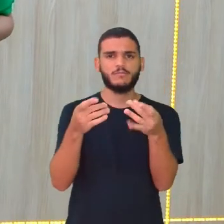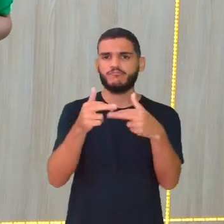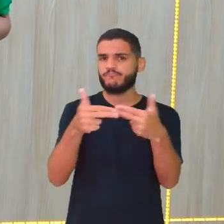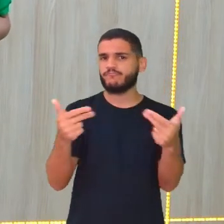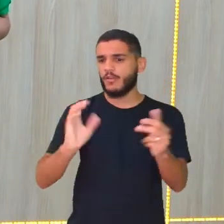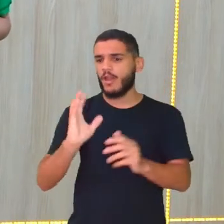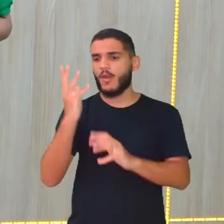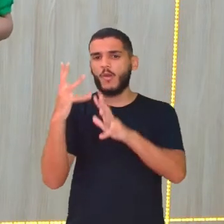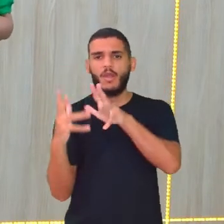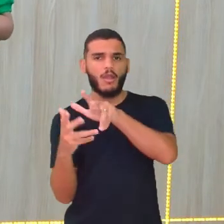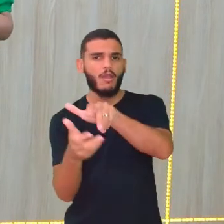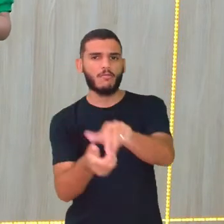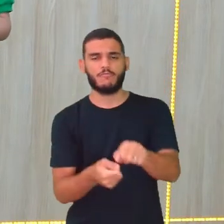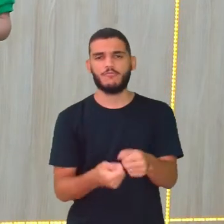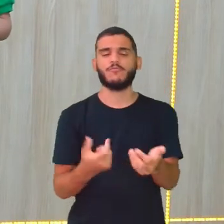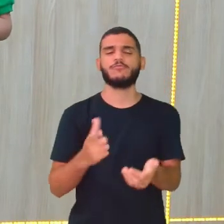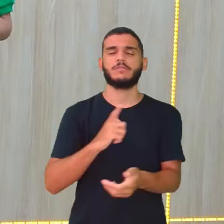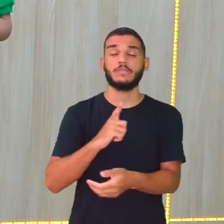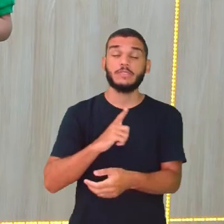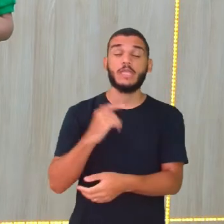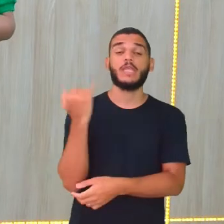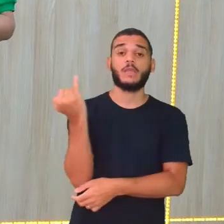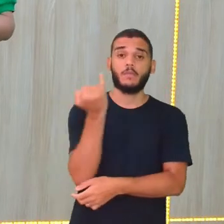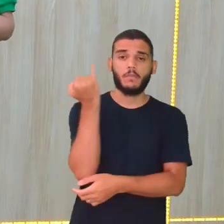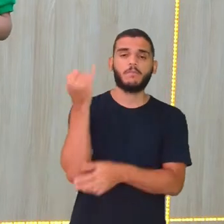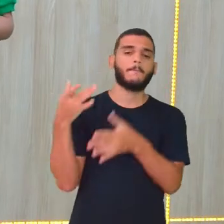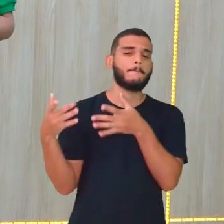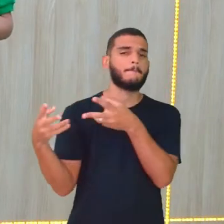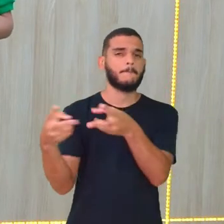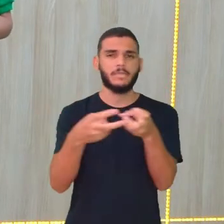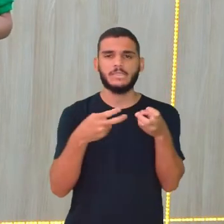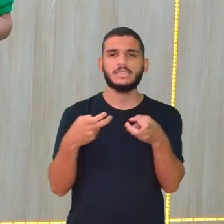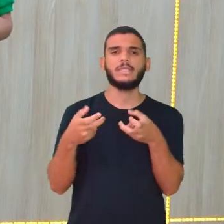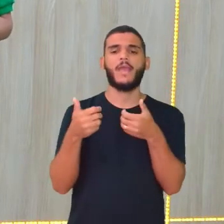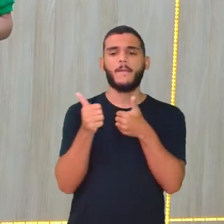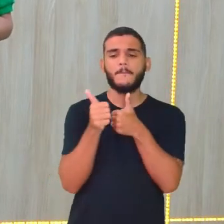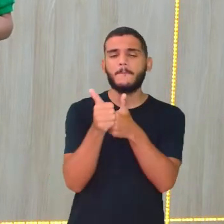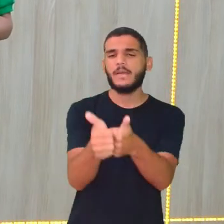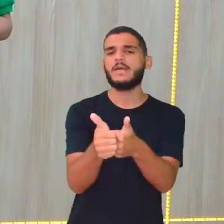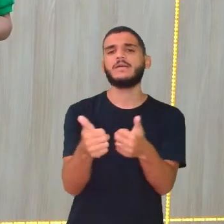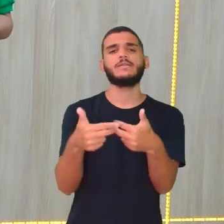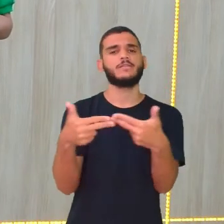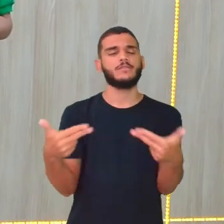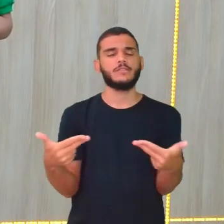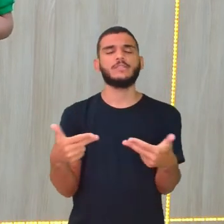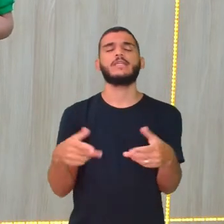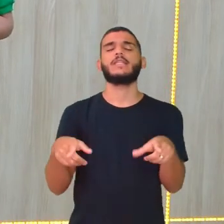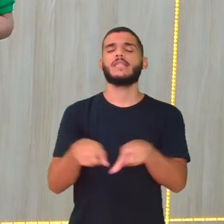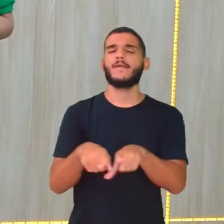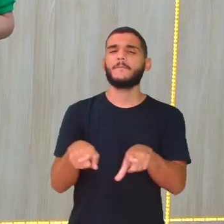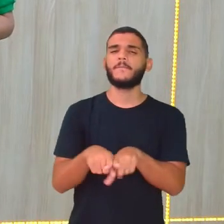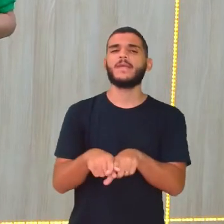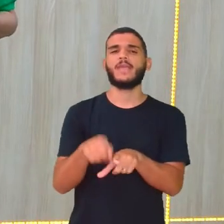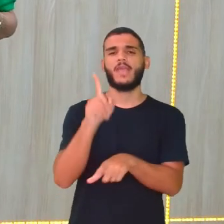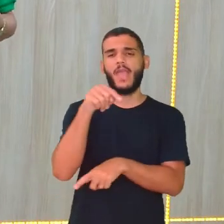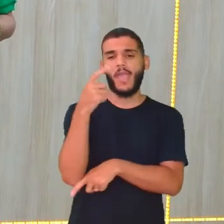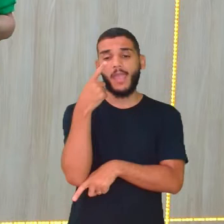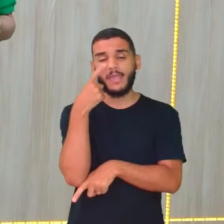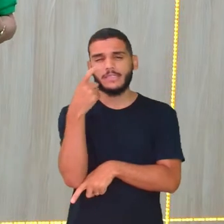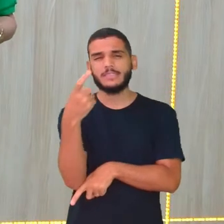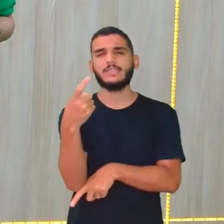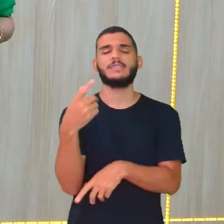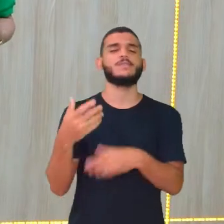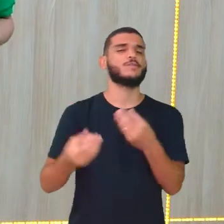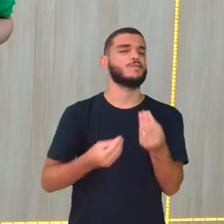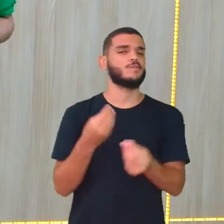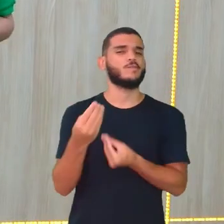Ele percebe a importância de estar acompanhando, não é? É do interesse dele as